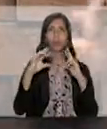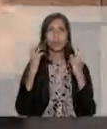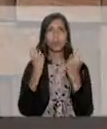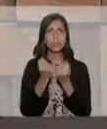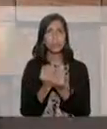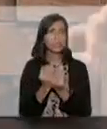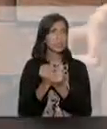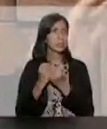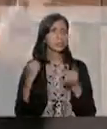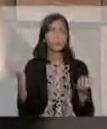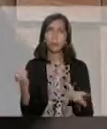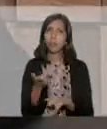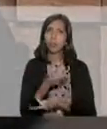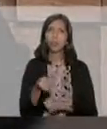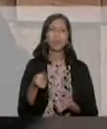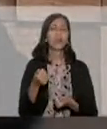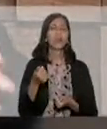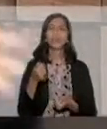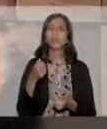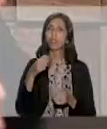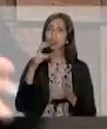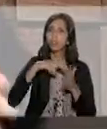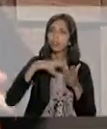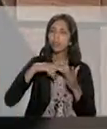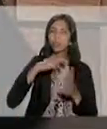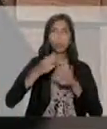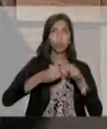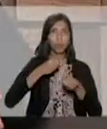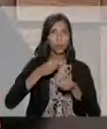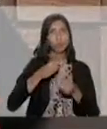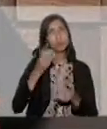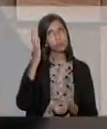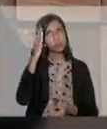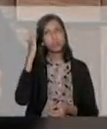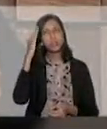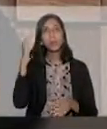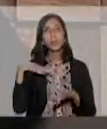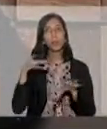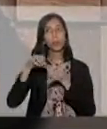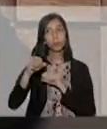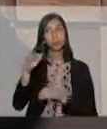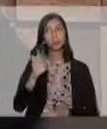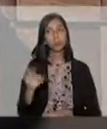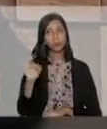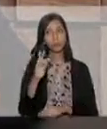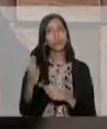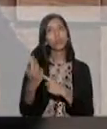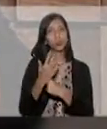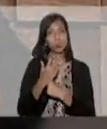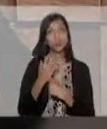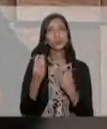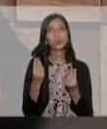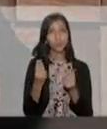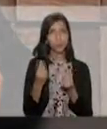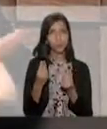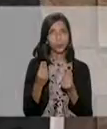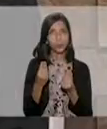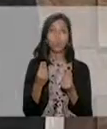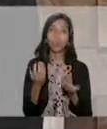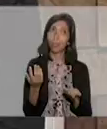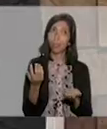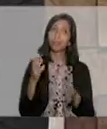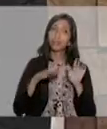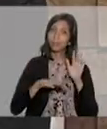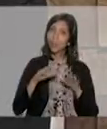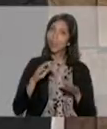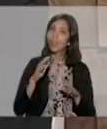assim, incrível, que eu aprendi desde... Claro que a minha formação na universidade me ajudou muito. Muito provavelmente, isso que